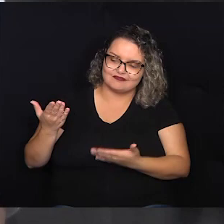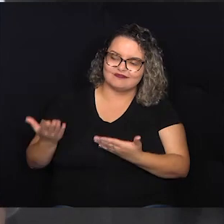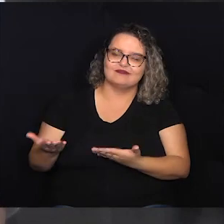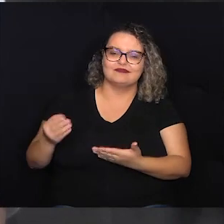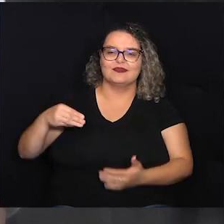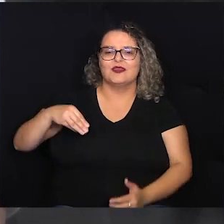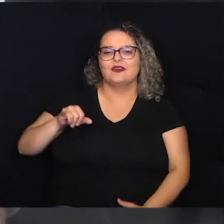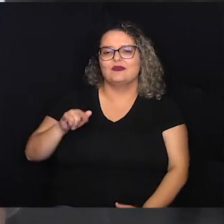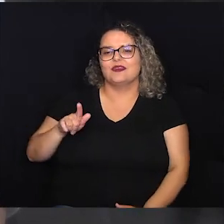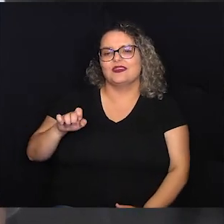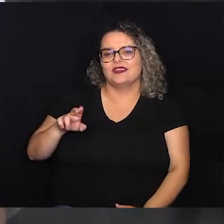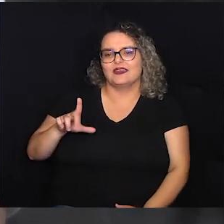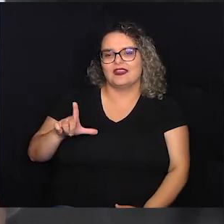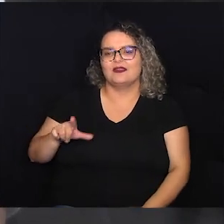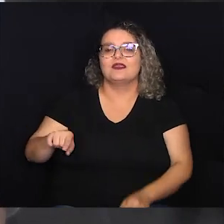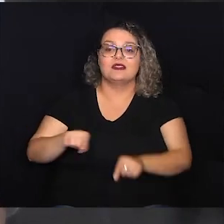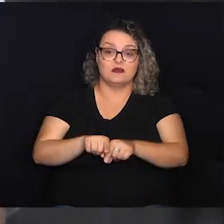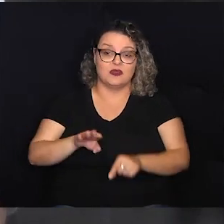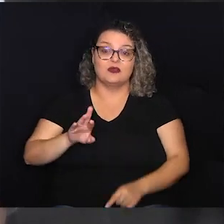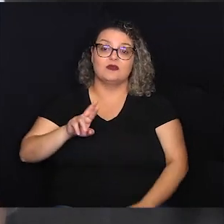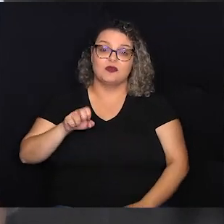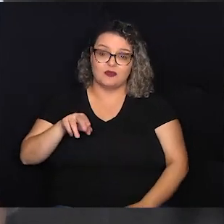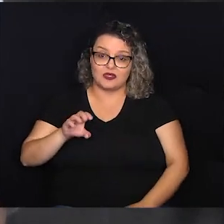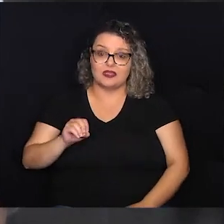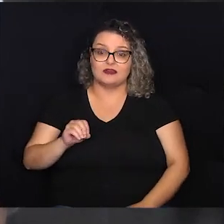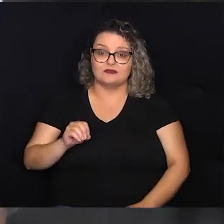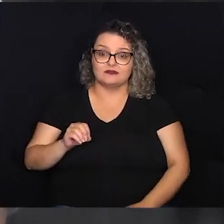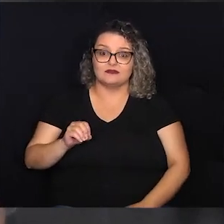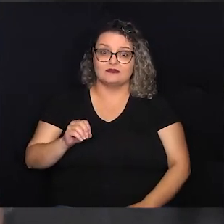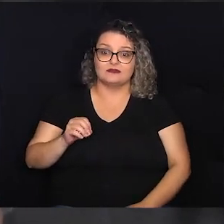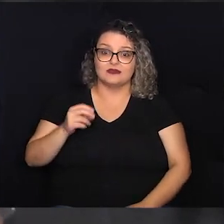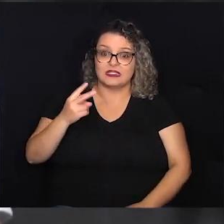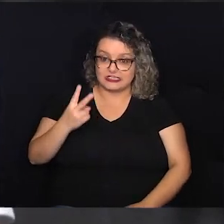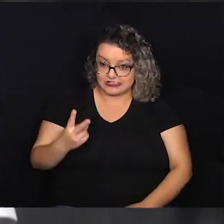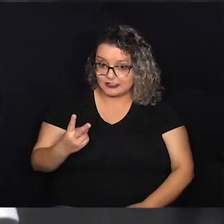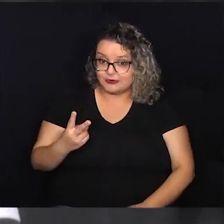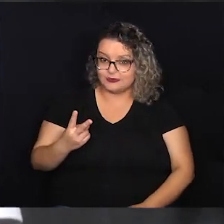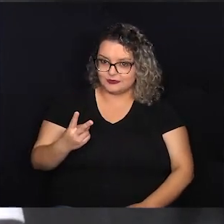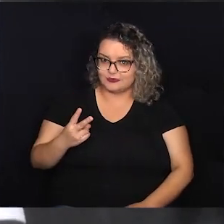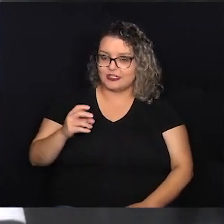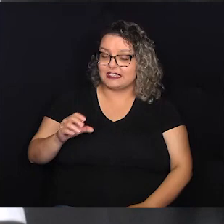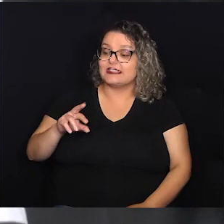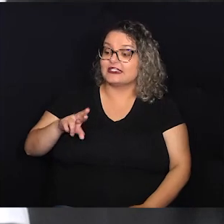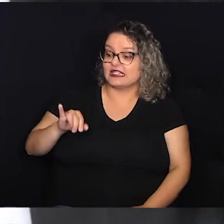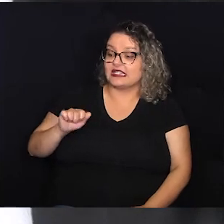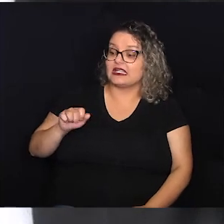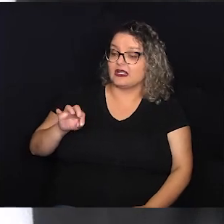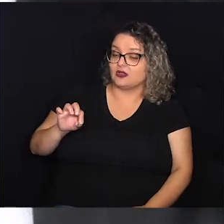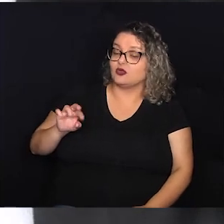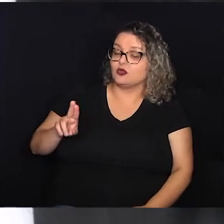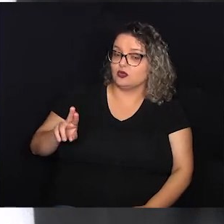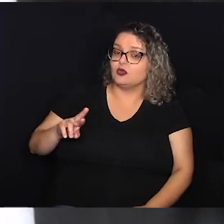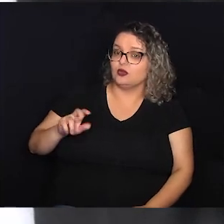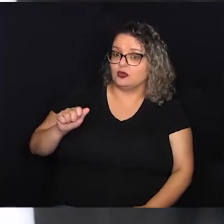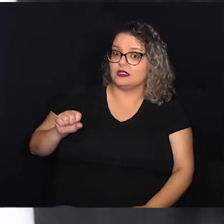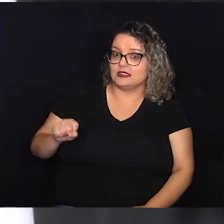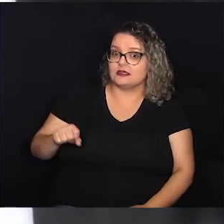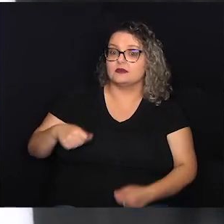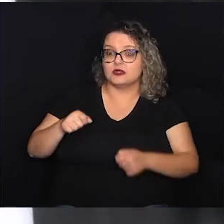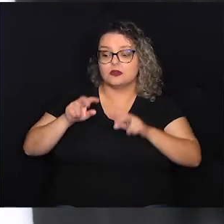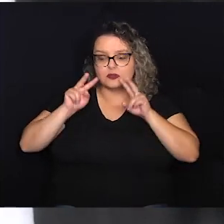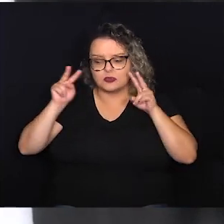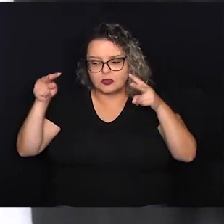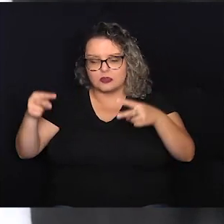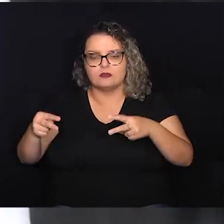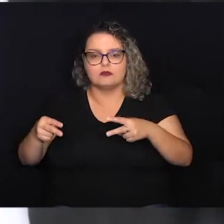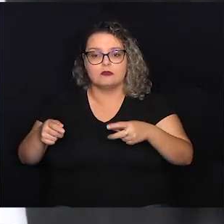para o Miguel e para o Breno, porque são duas criaturas que precisam de um olhar